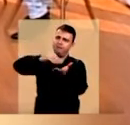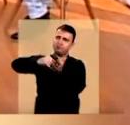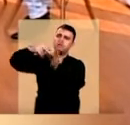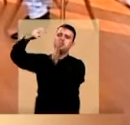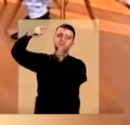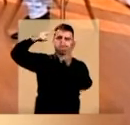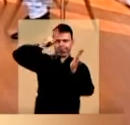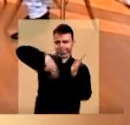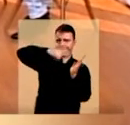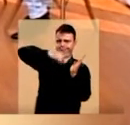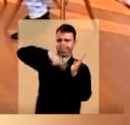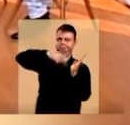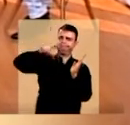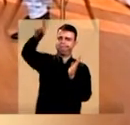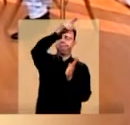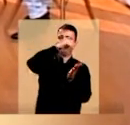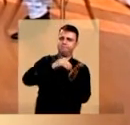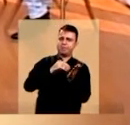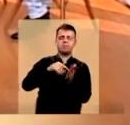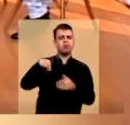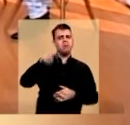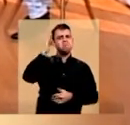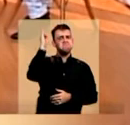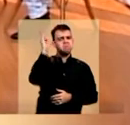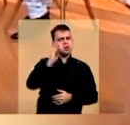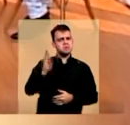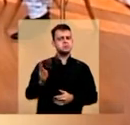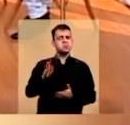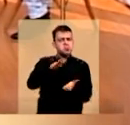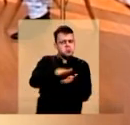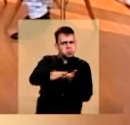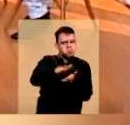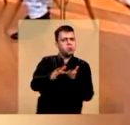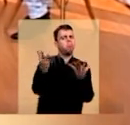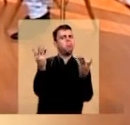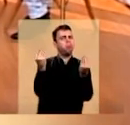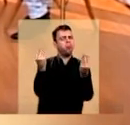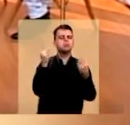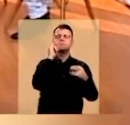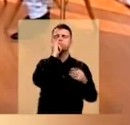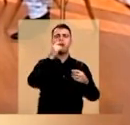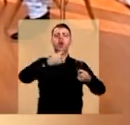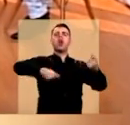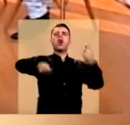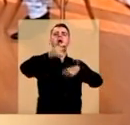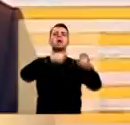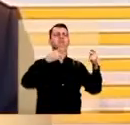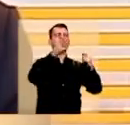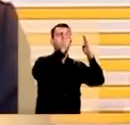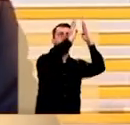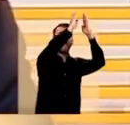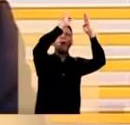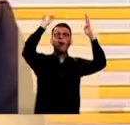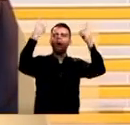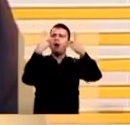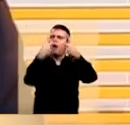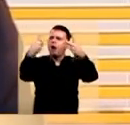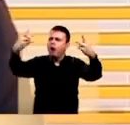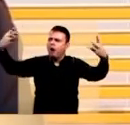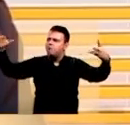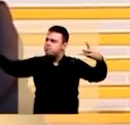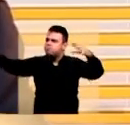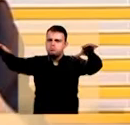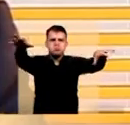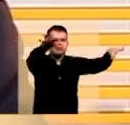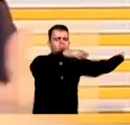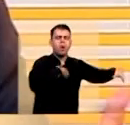pelo brasileiro, o mercado editorial no nosso país é bastante vasto. Você entra numa livraria, você tem lá muita opção de